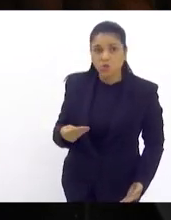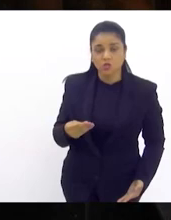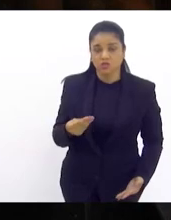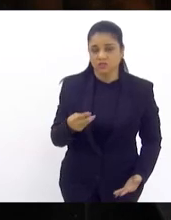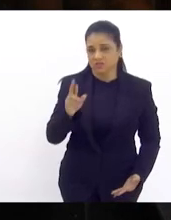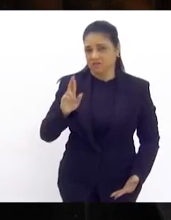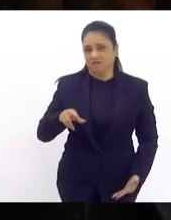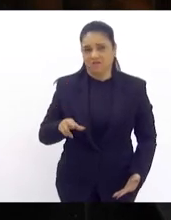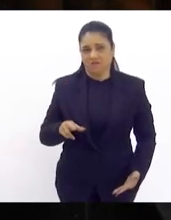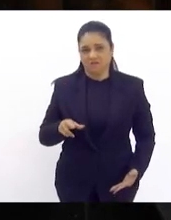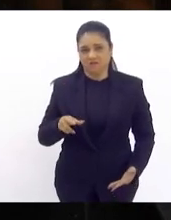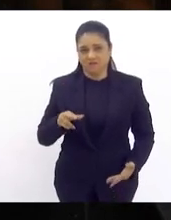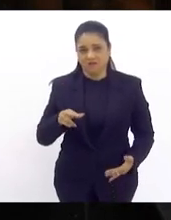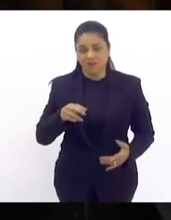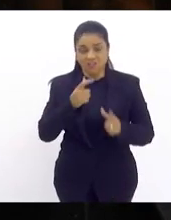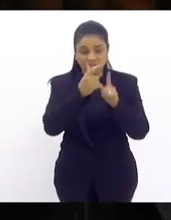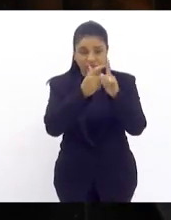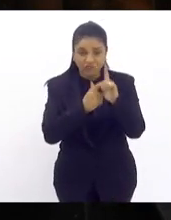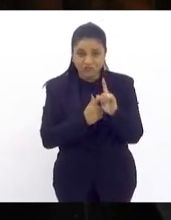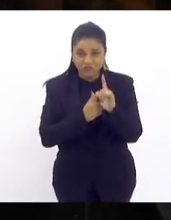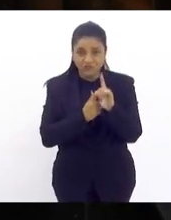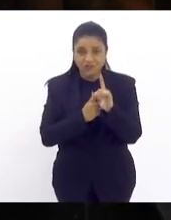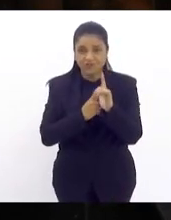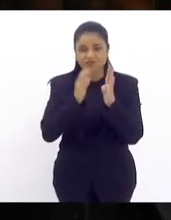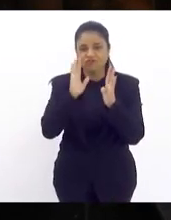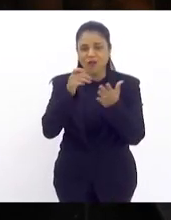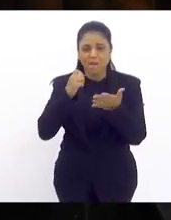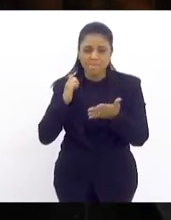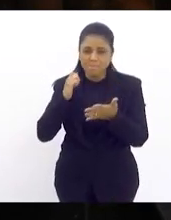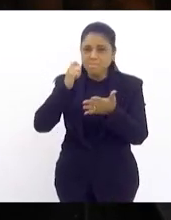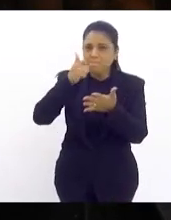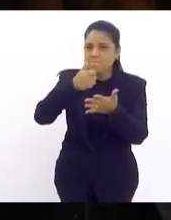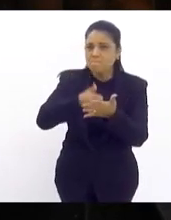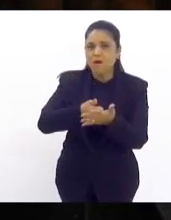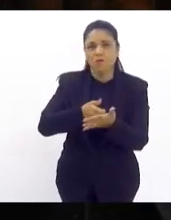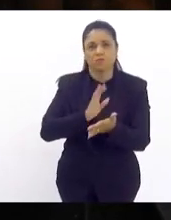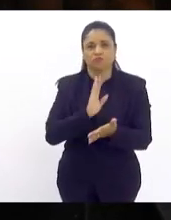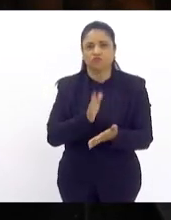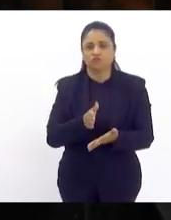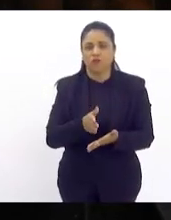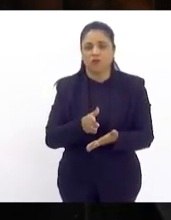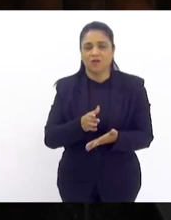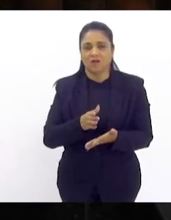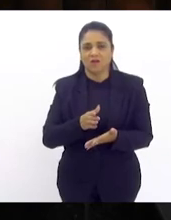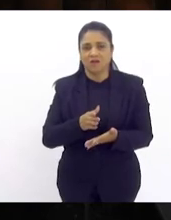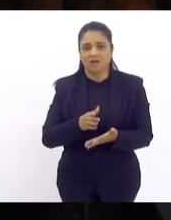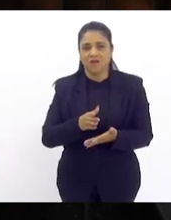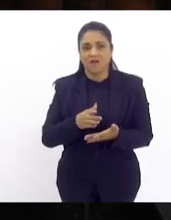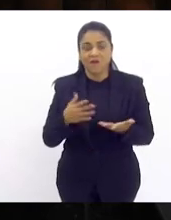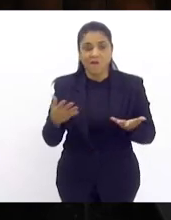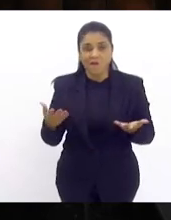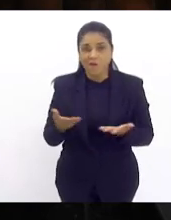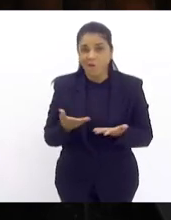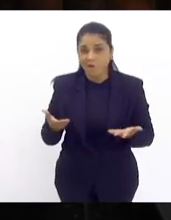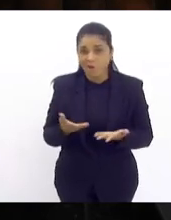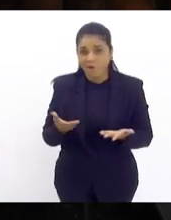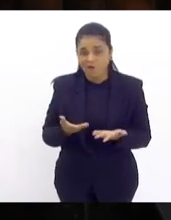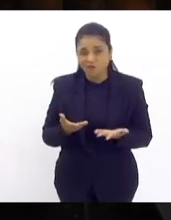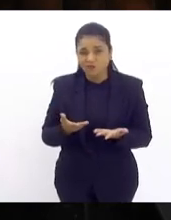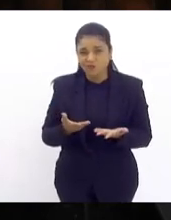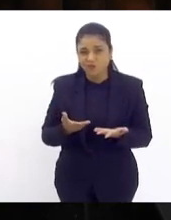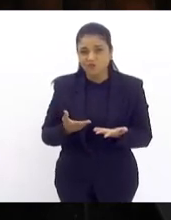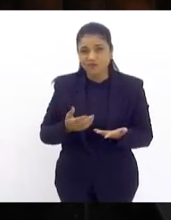senhor presidente já tá paga porque hoje ela tá na casa